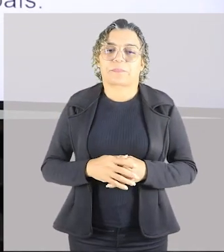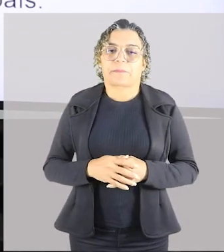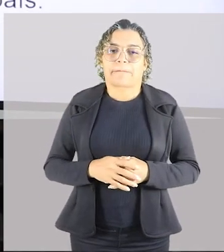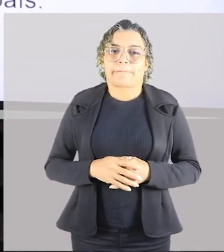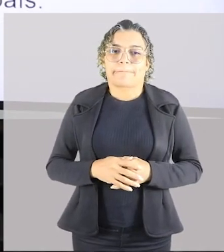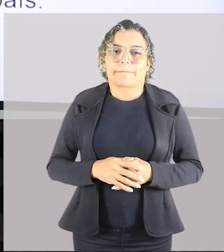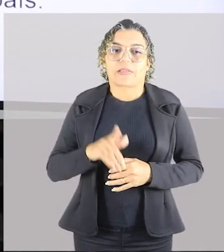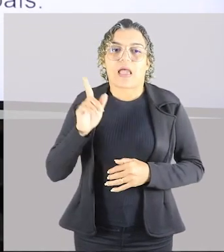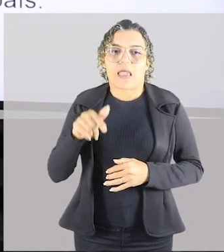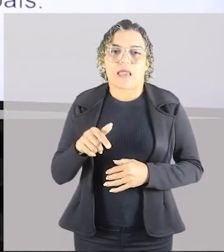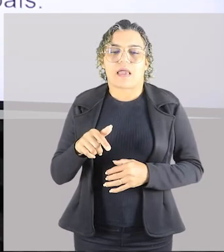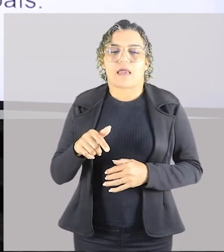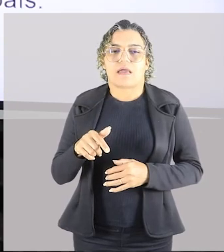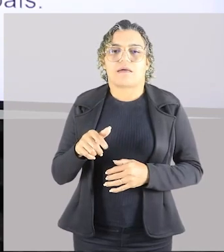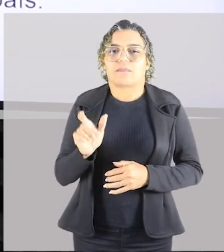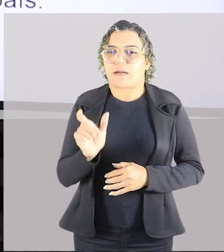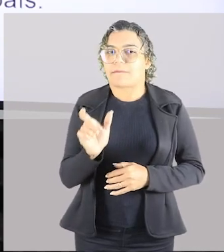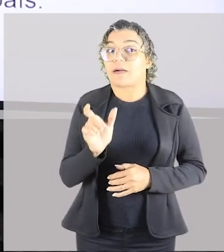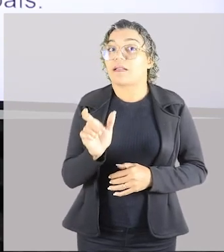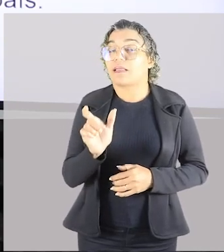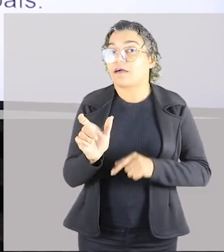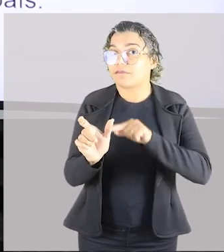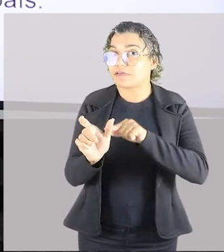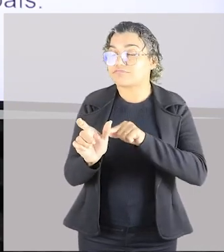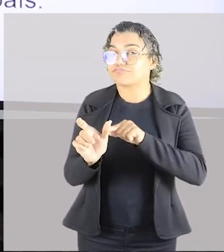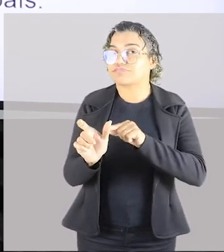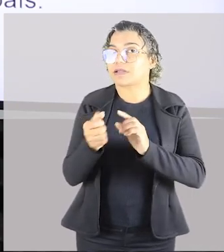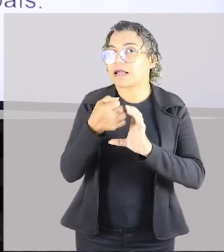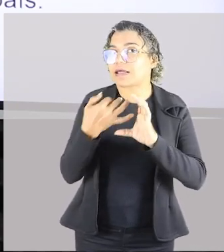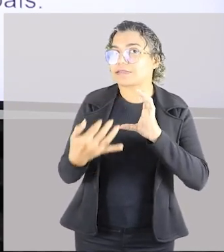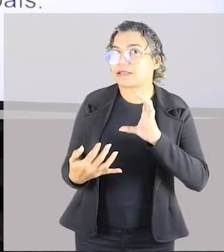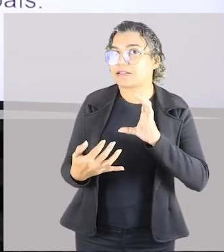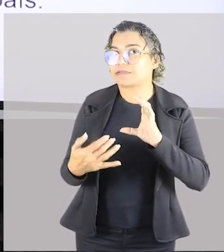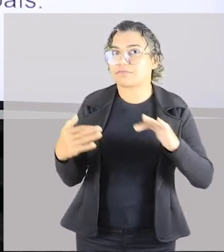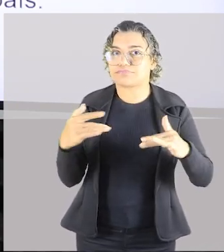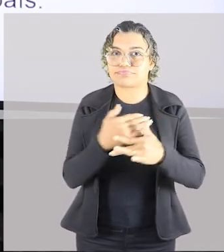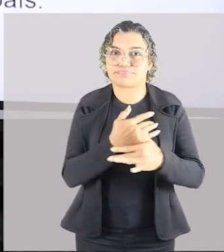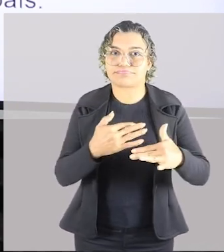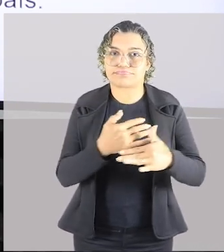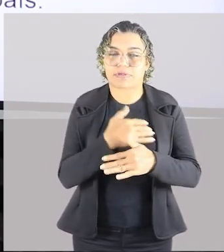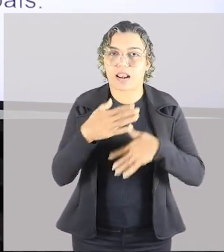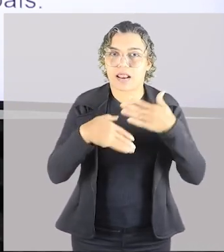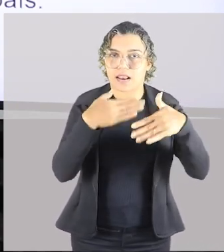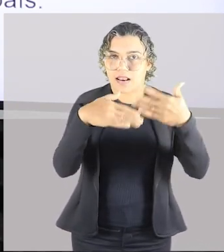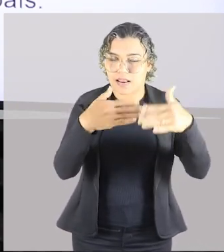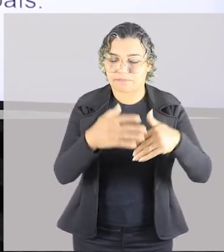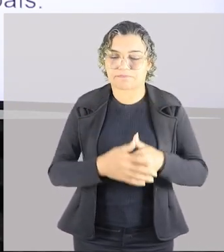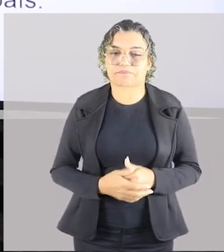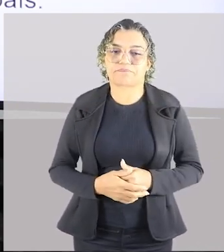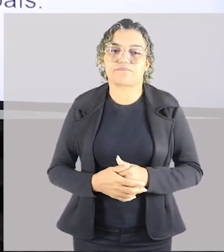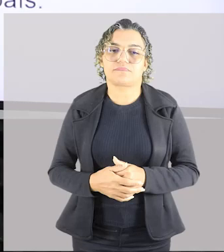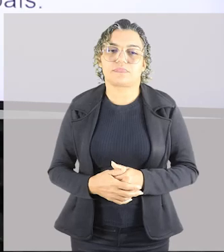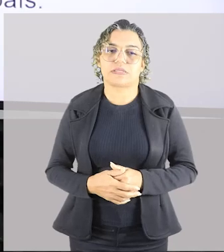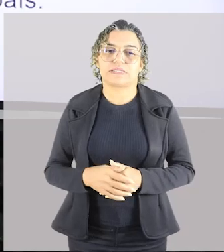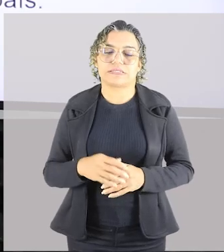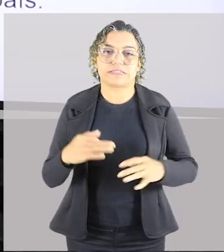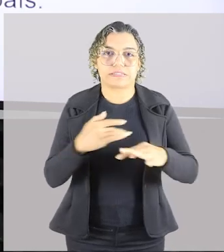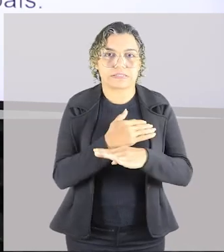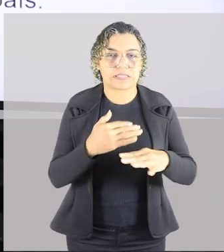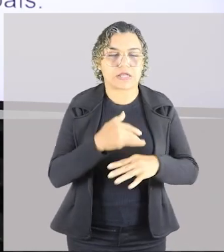que ia citar um termo, tá? Que caracteriza esse crescimento brasileiro, tá? O que acontece? Cidades